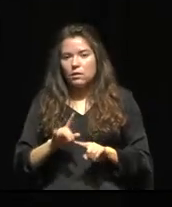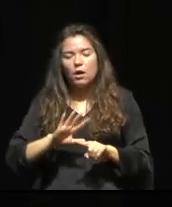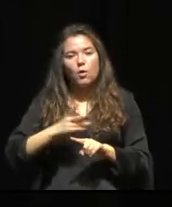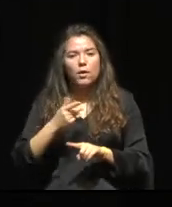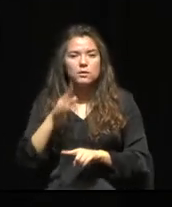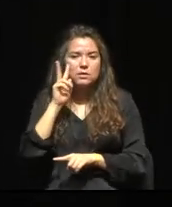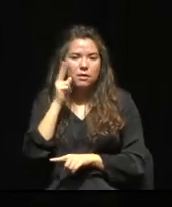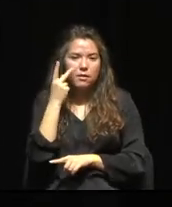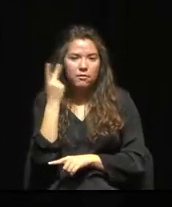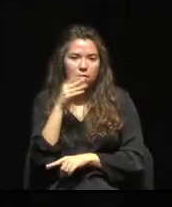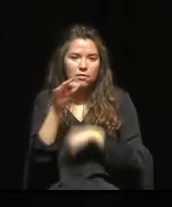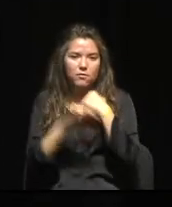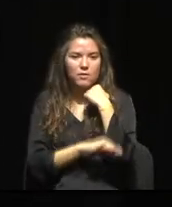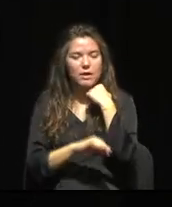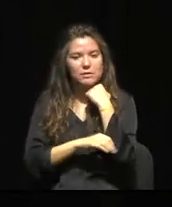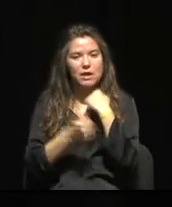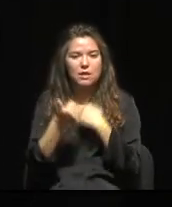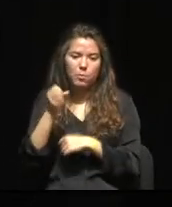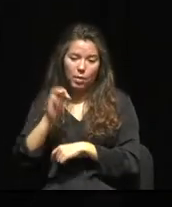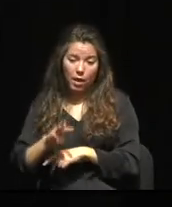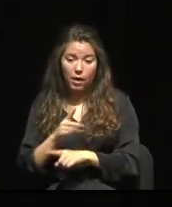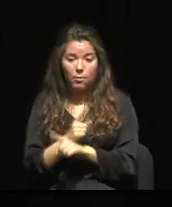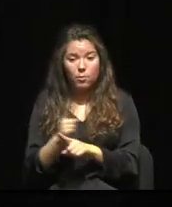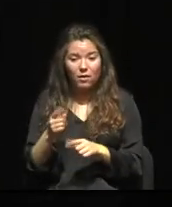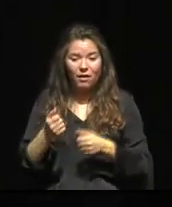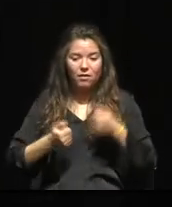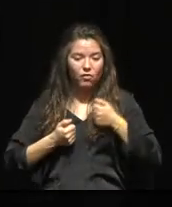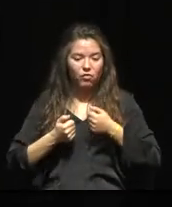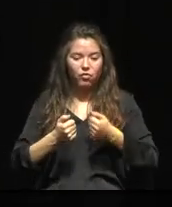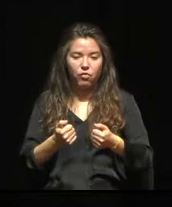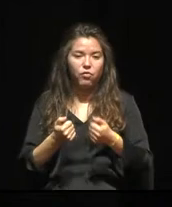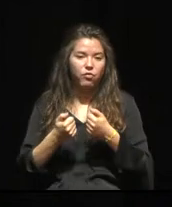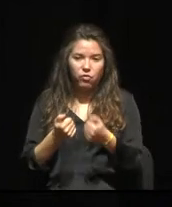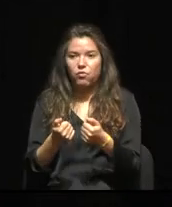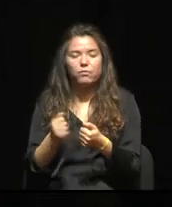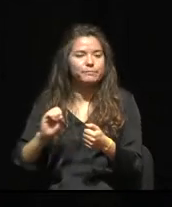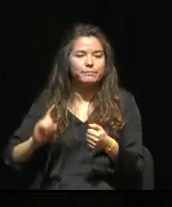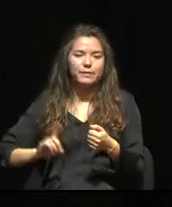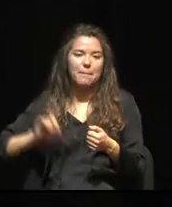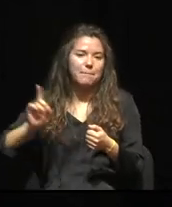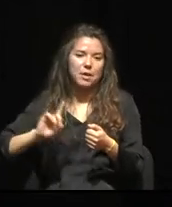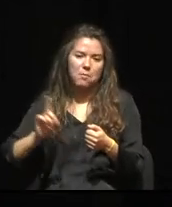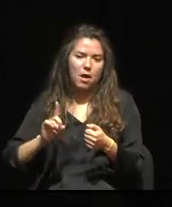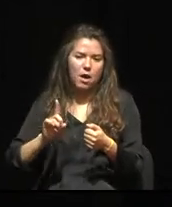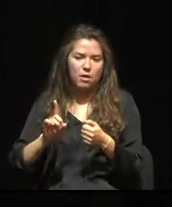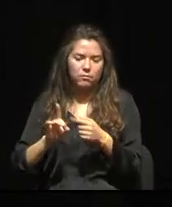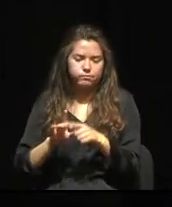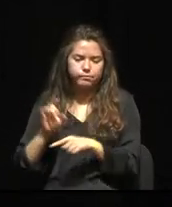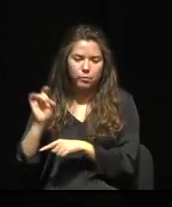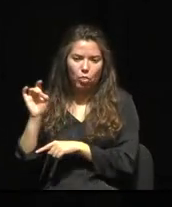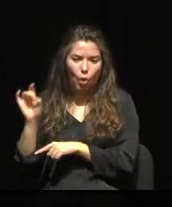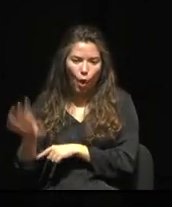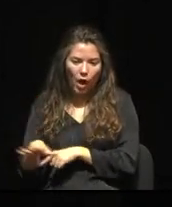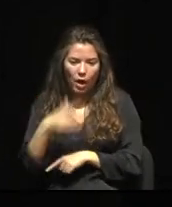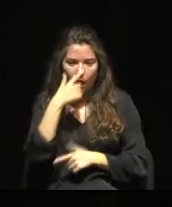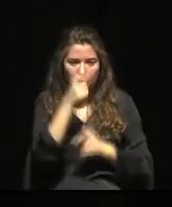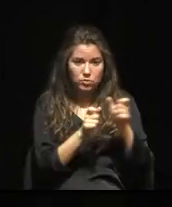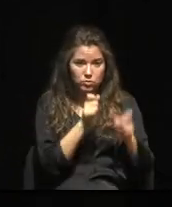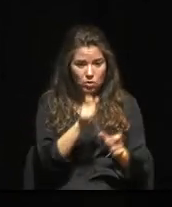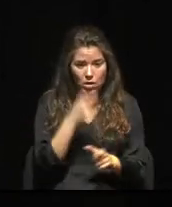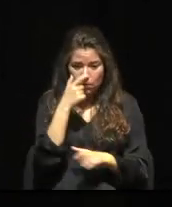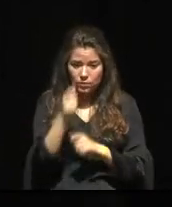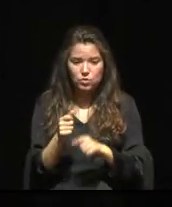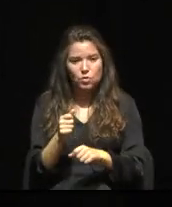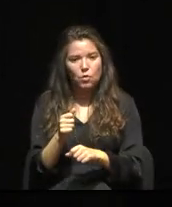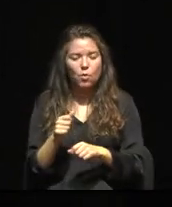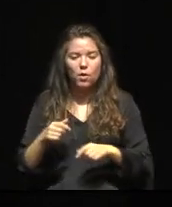na que se vive na Freguesia de Belém em que as viaturas têm sido privilégio em relação às pessoas pessoas com mobilidade